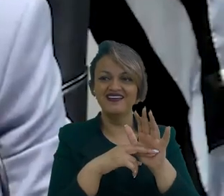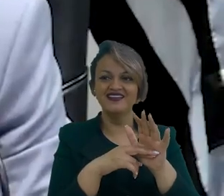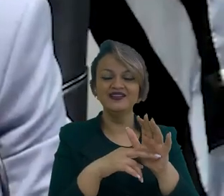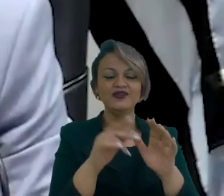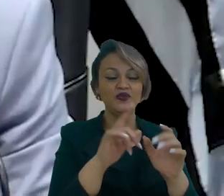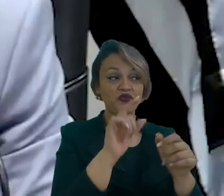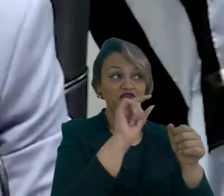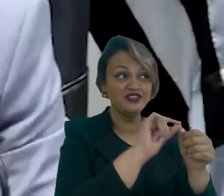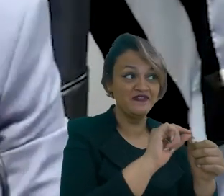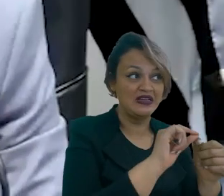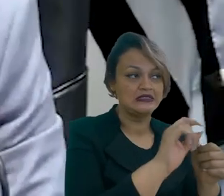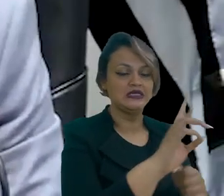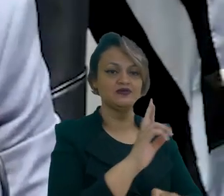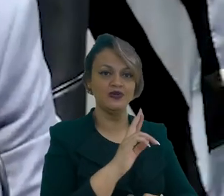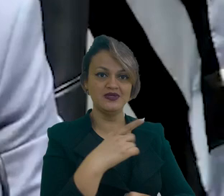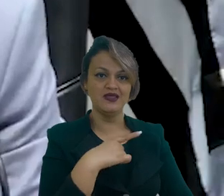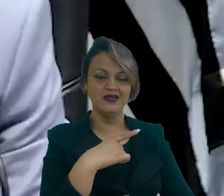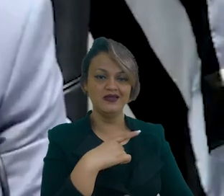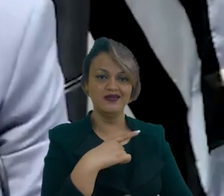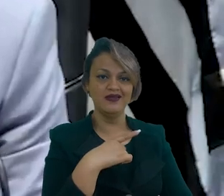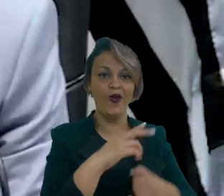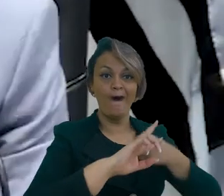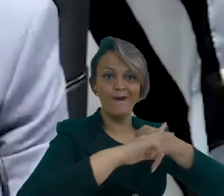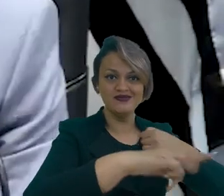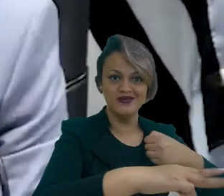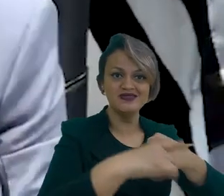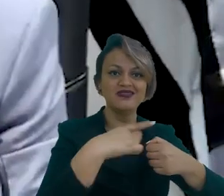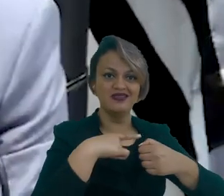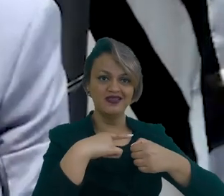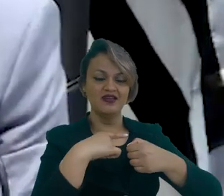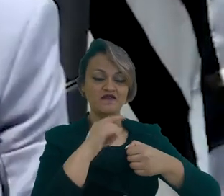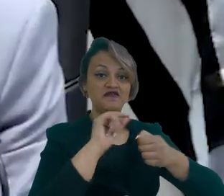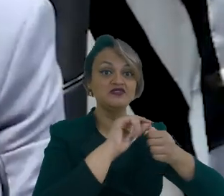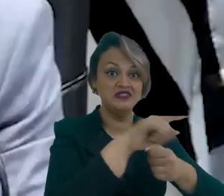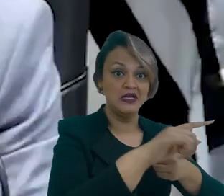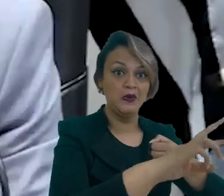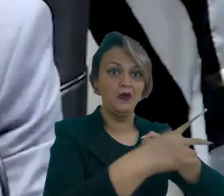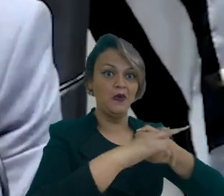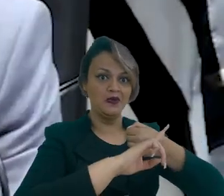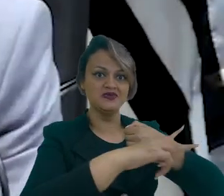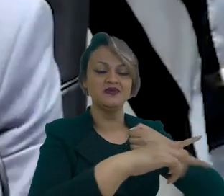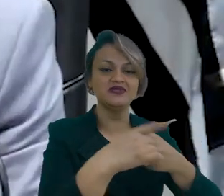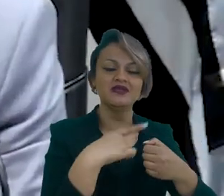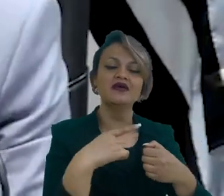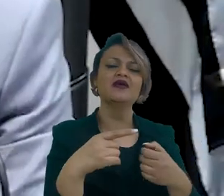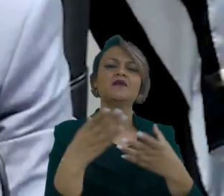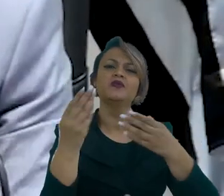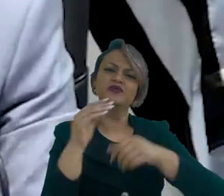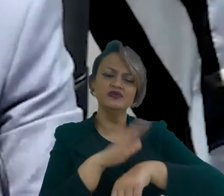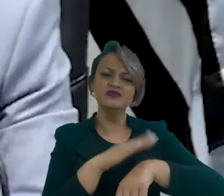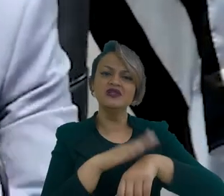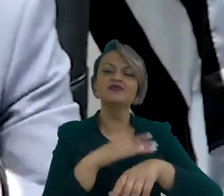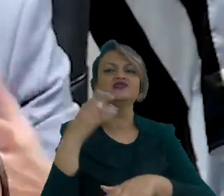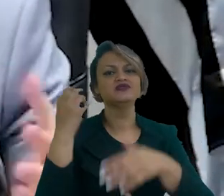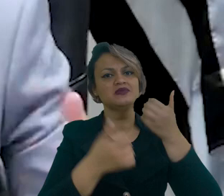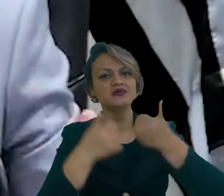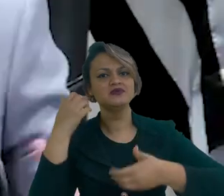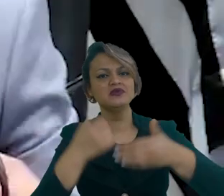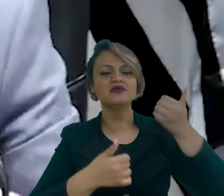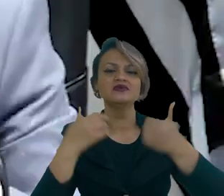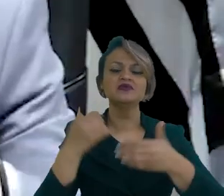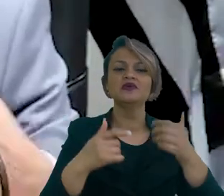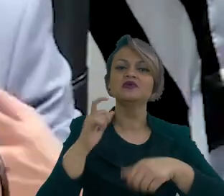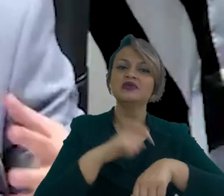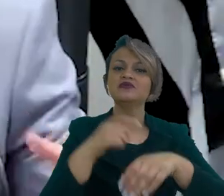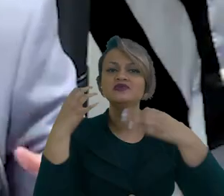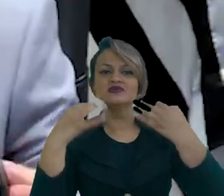que a causa a consequência essa causalidade imediata digamos assim é durante muito tempo se